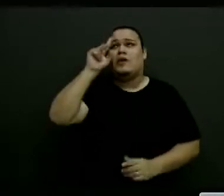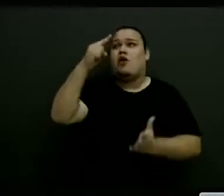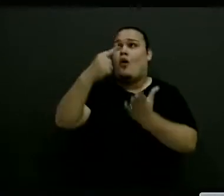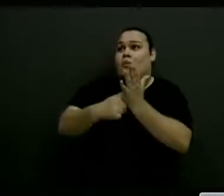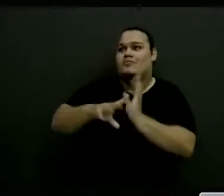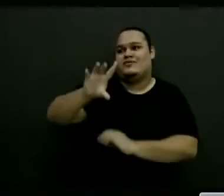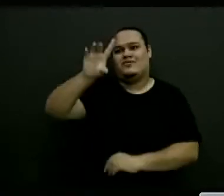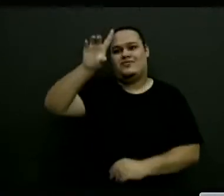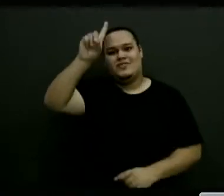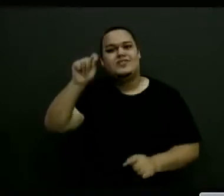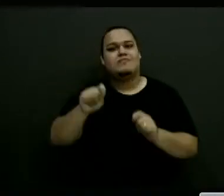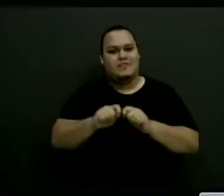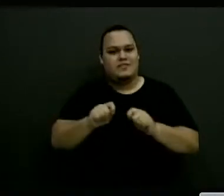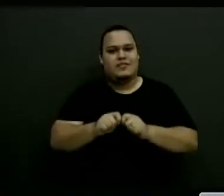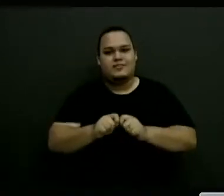e caíram na terra.